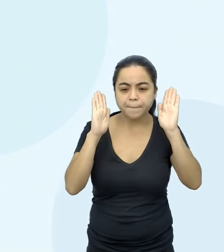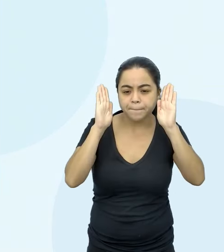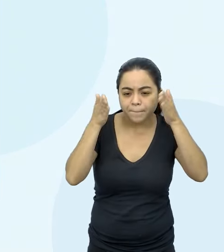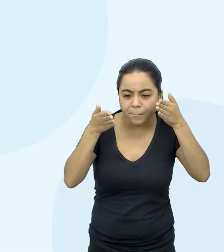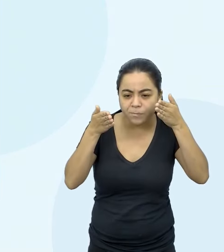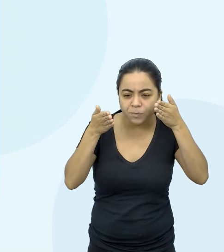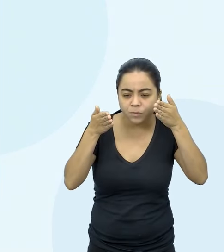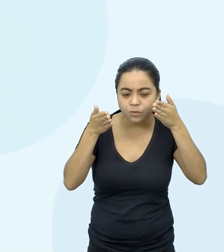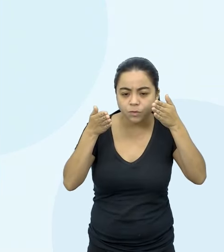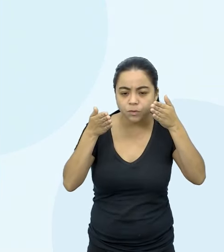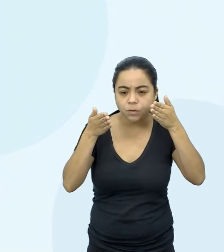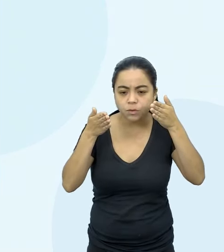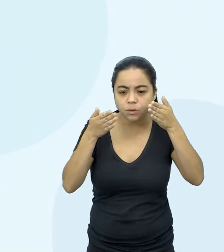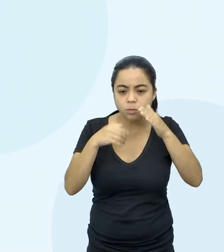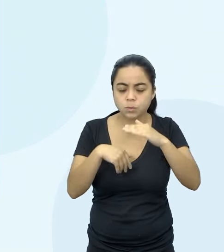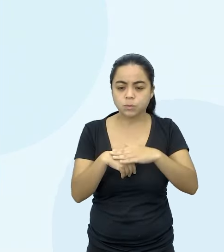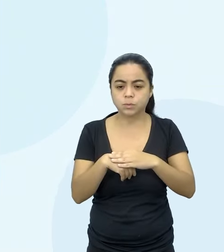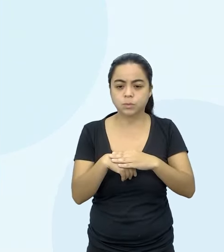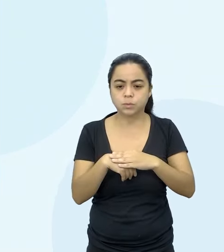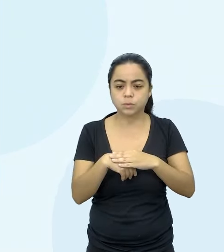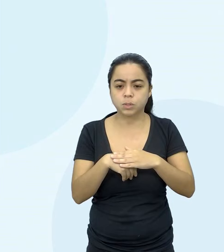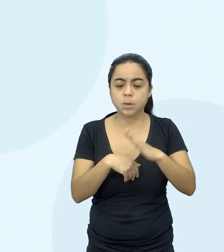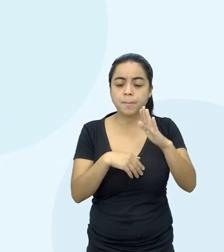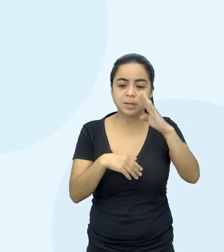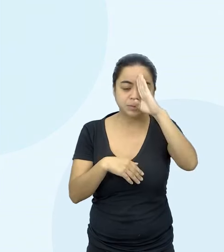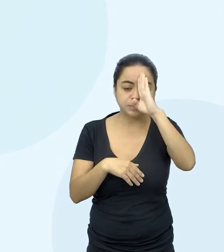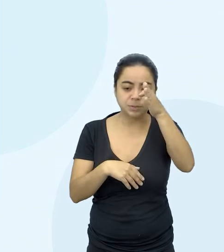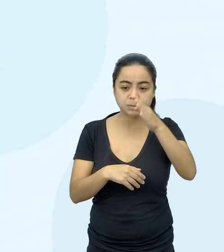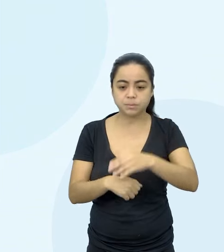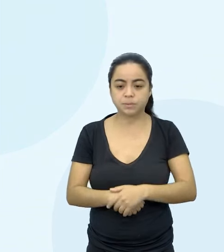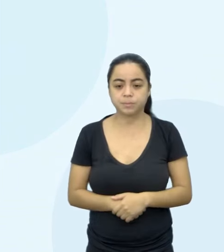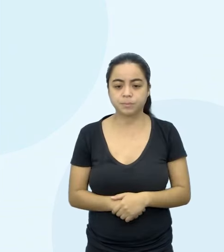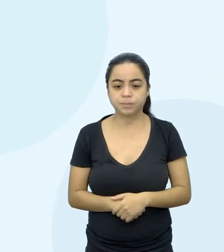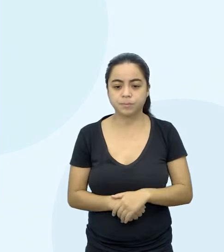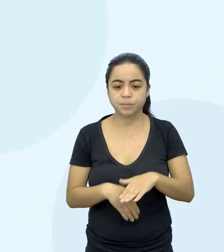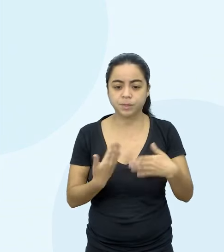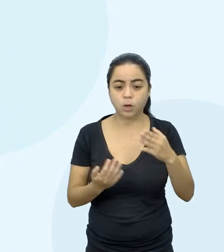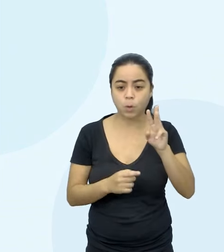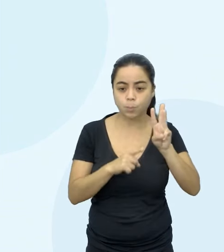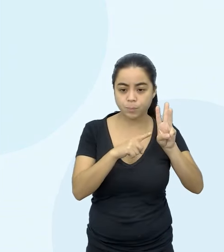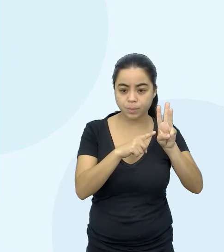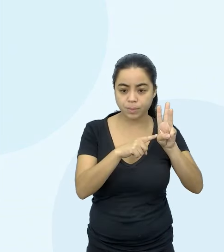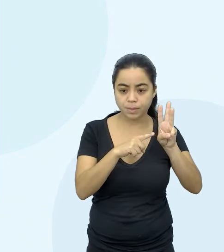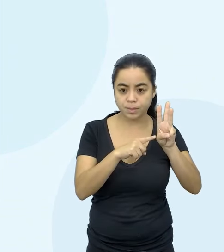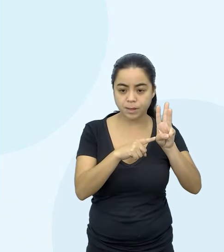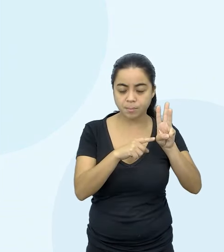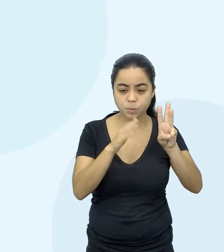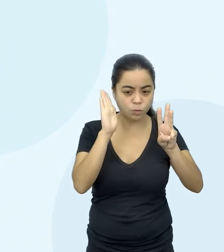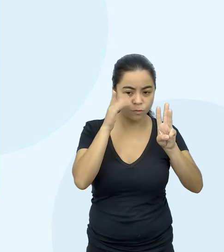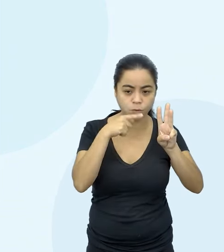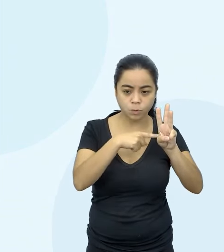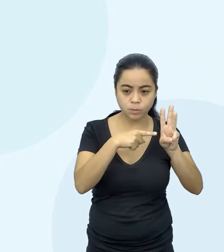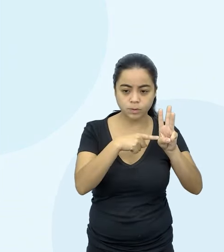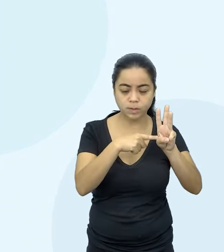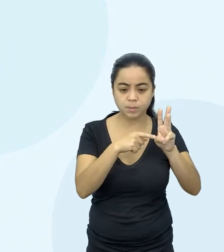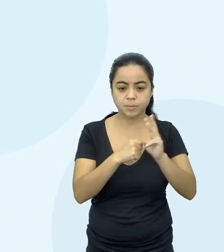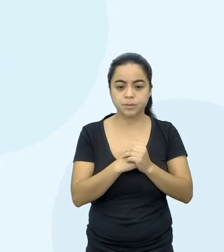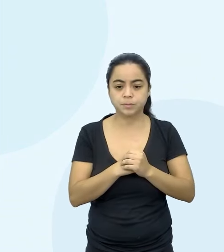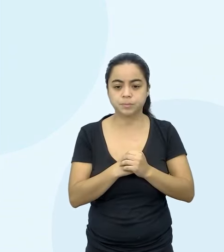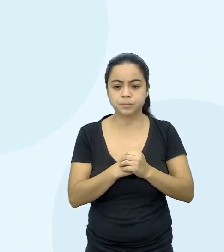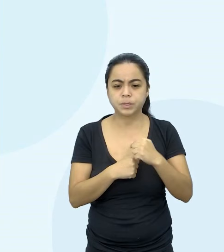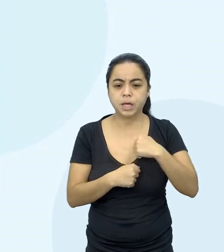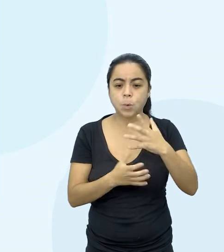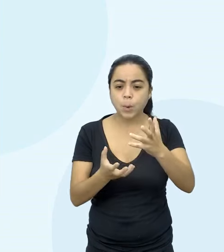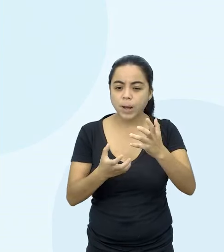observados com maior destaque? Que aí seria o W, com foco no W. O que eu quero